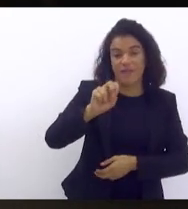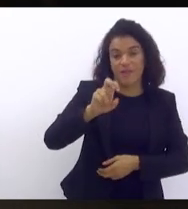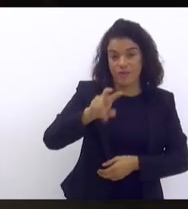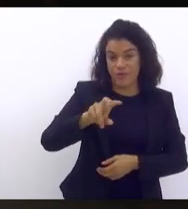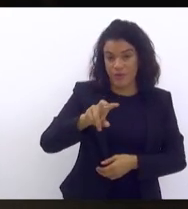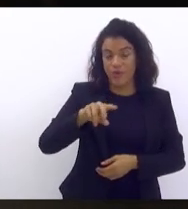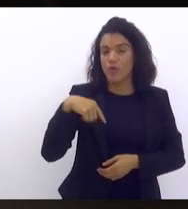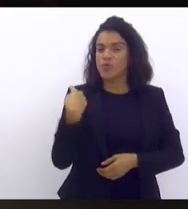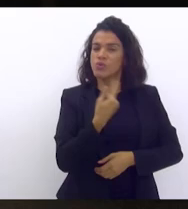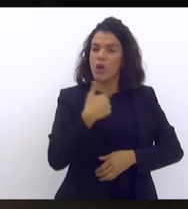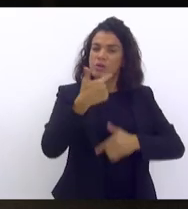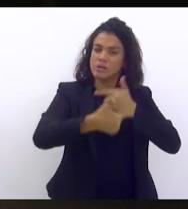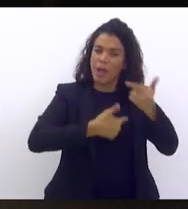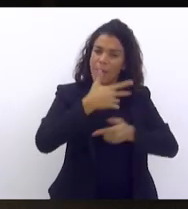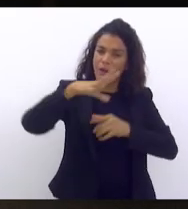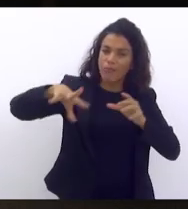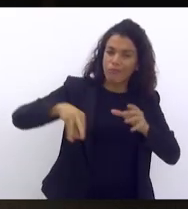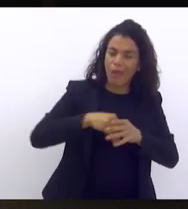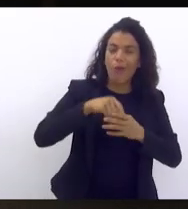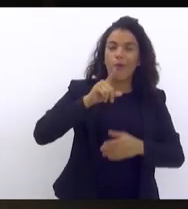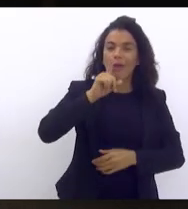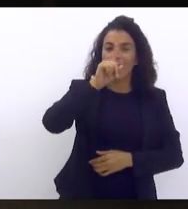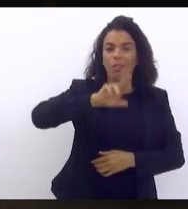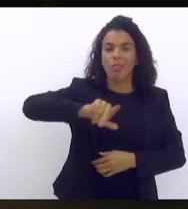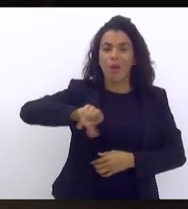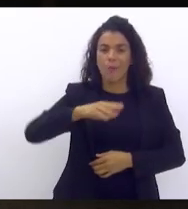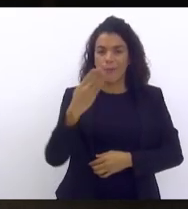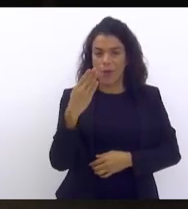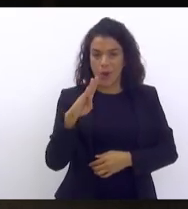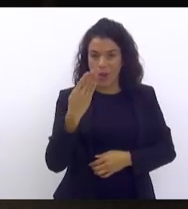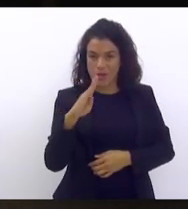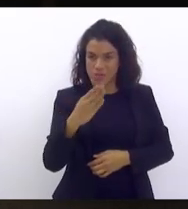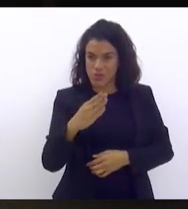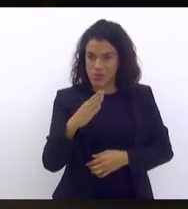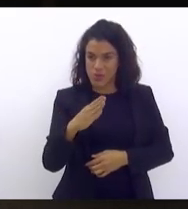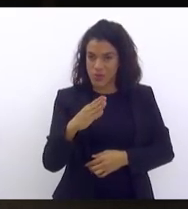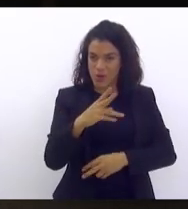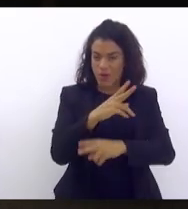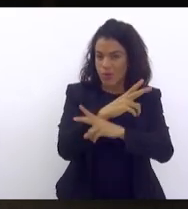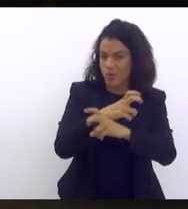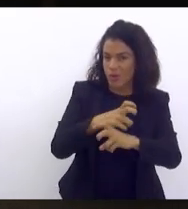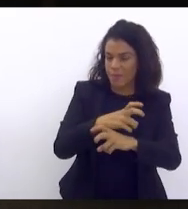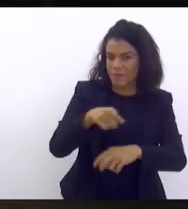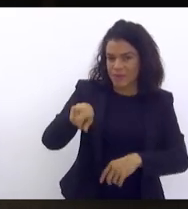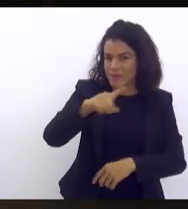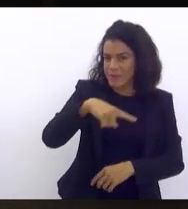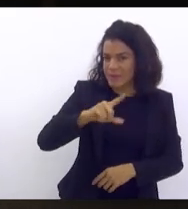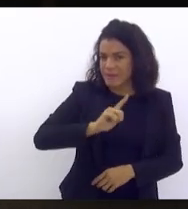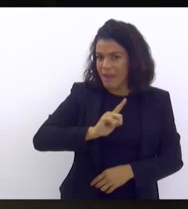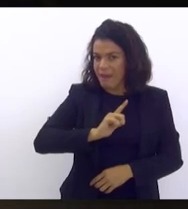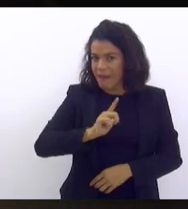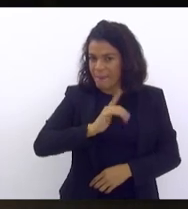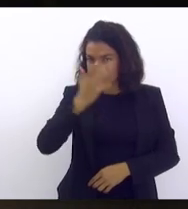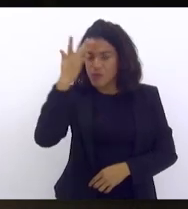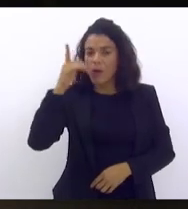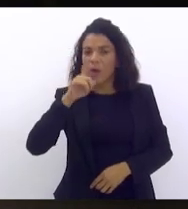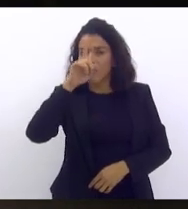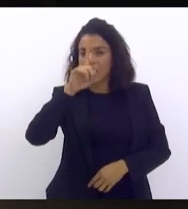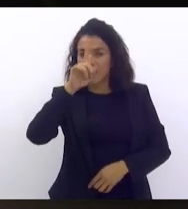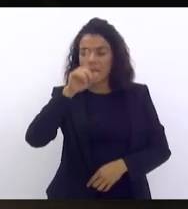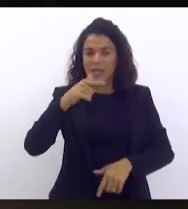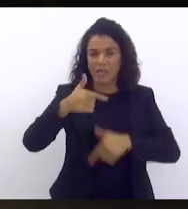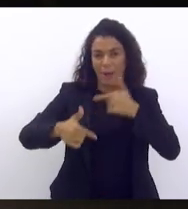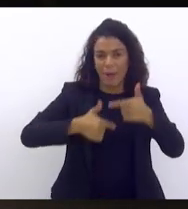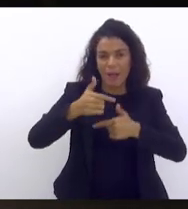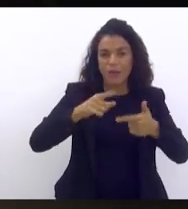também engloba o risco não biológico. Temos alguém mais do risco não biológico aqui presente? Galera do risco, além de